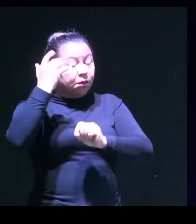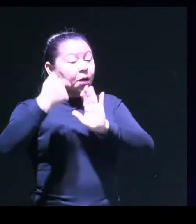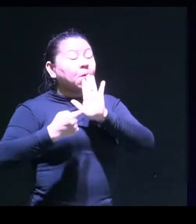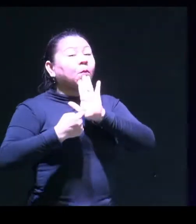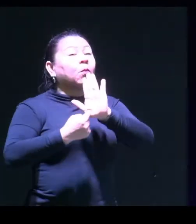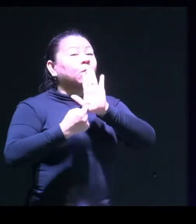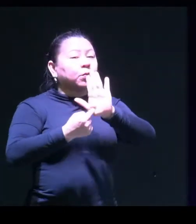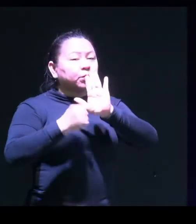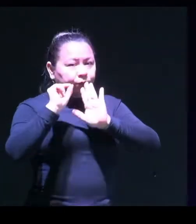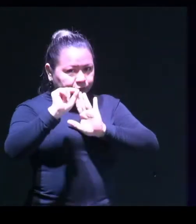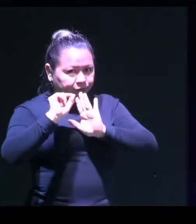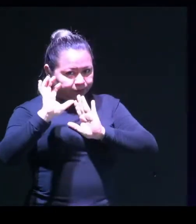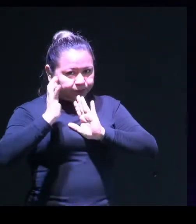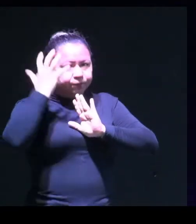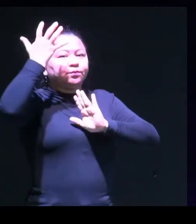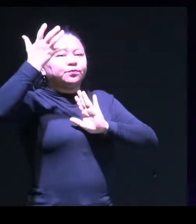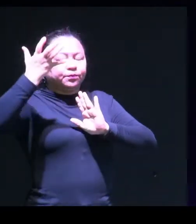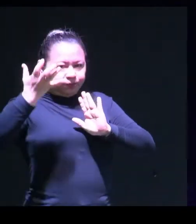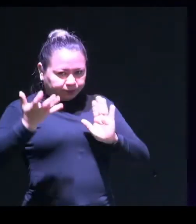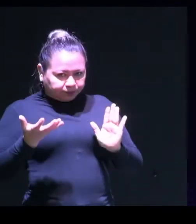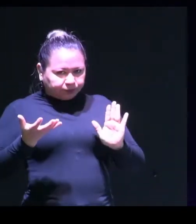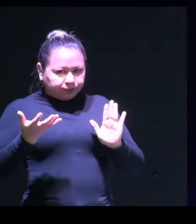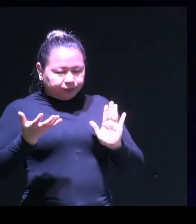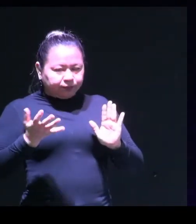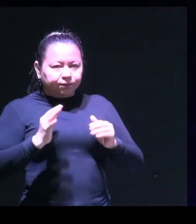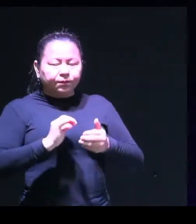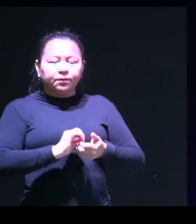da proximidade da sua vinda.